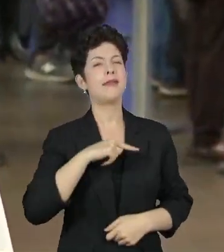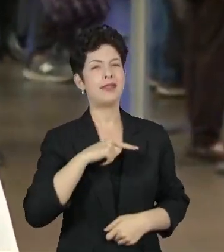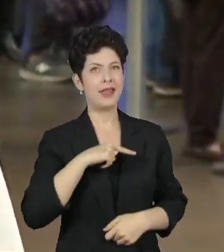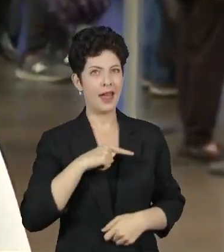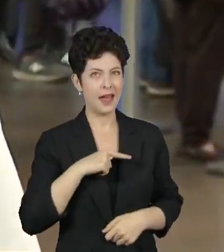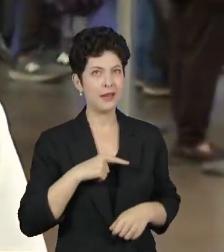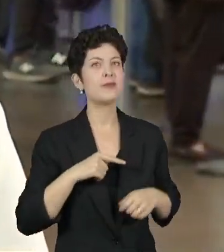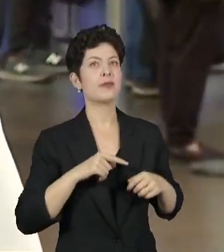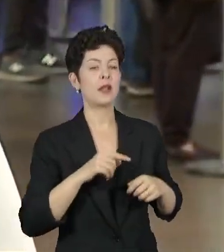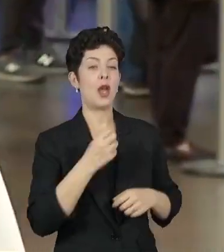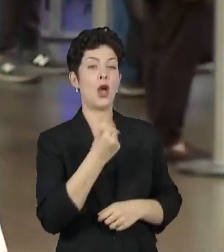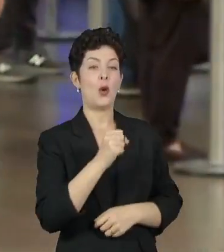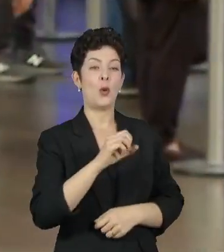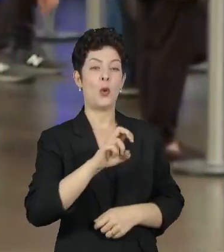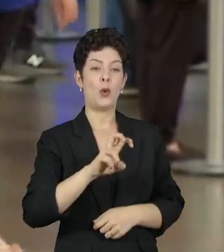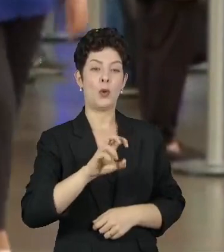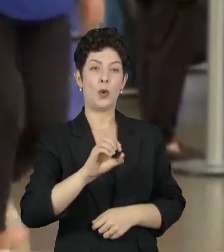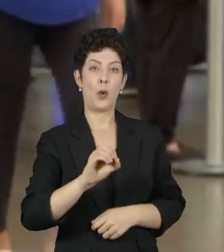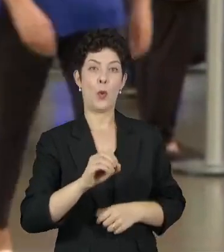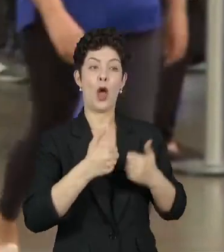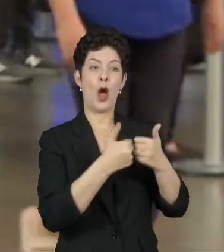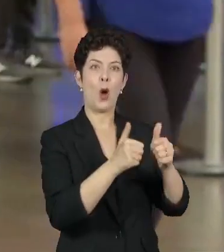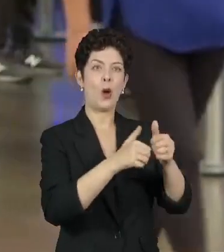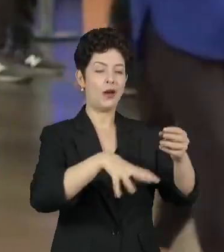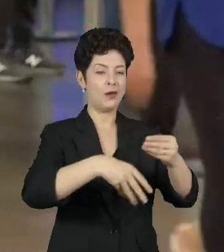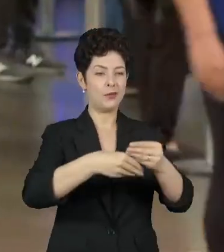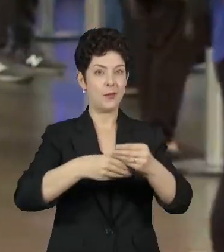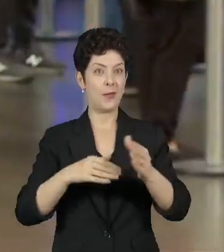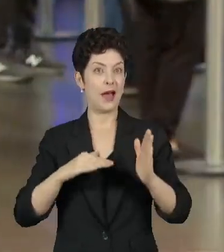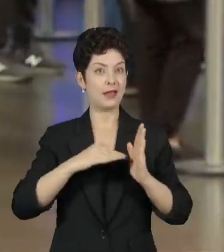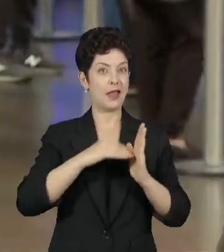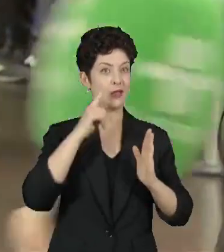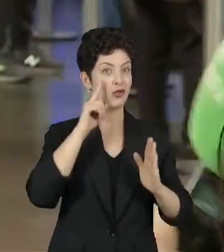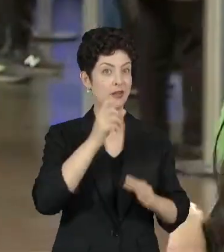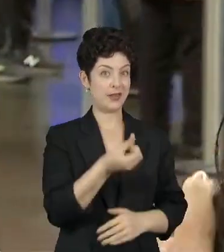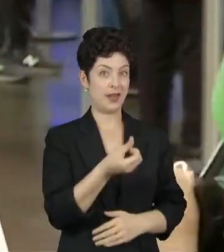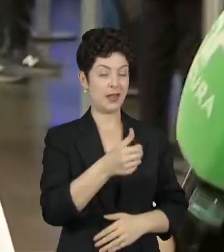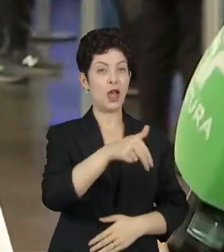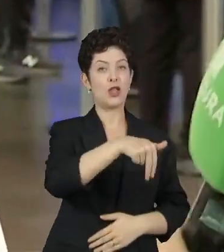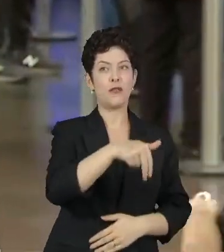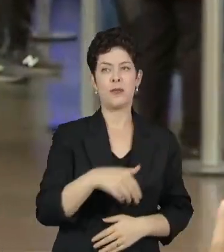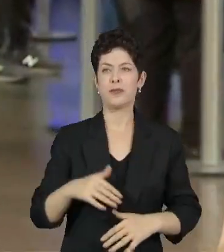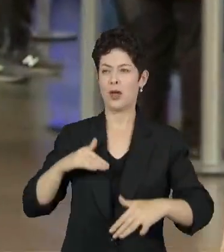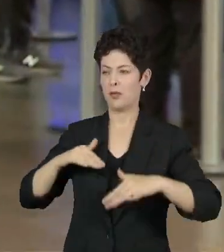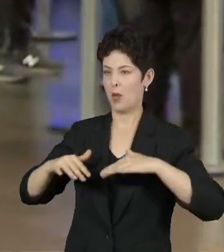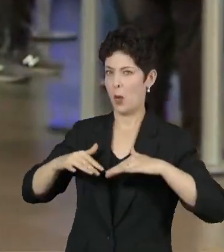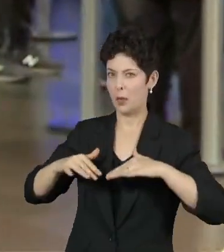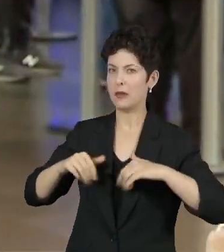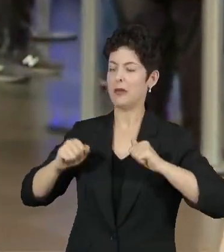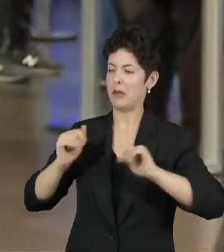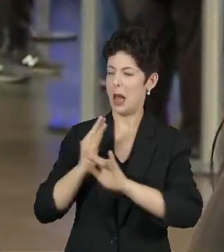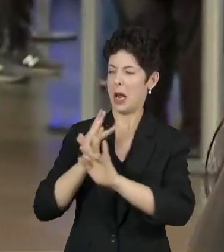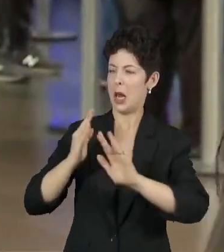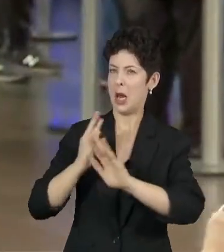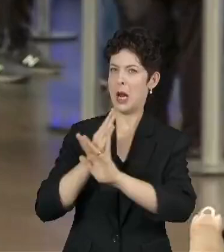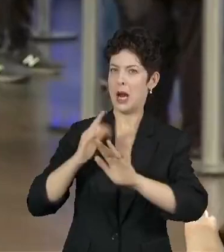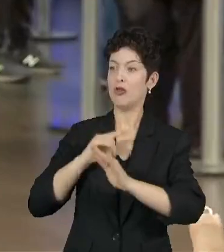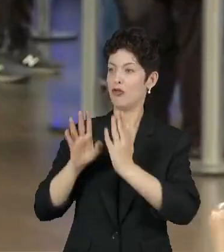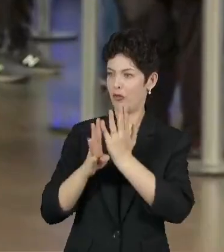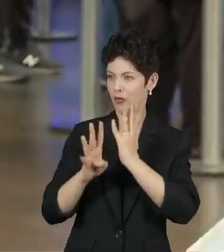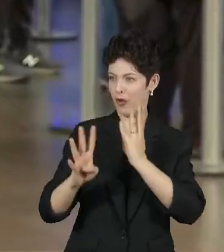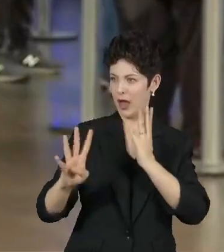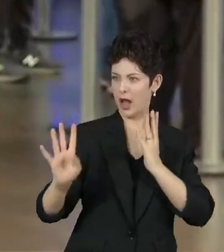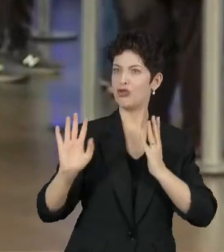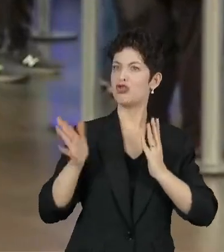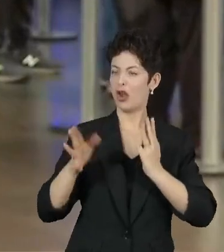Serão disponibilizados 850 ônibus extras até o dia 6 de novembro. E o movimento deve ficar cada vez mais intenso, já tem fila, a gente